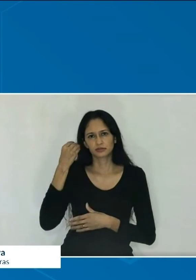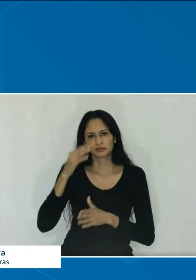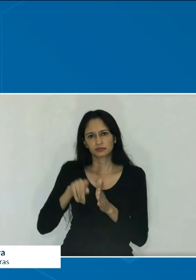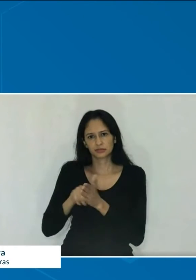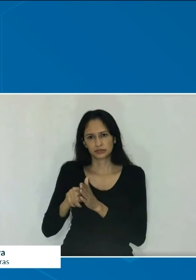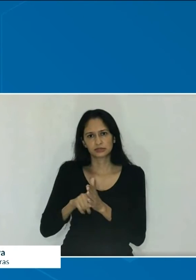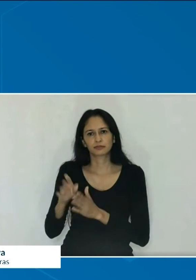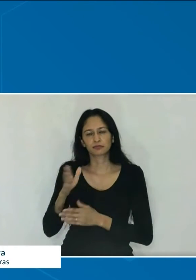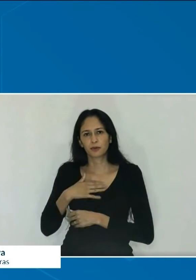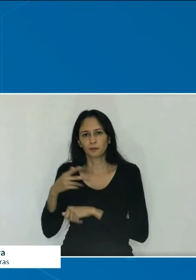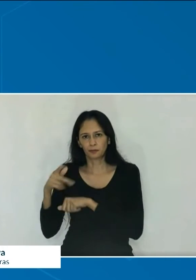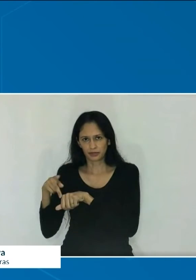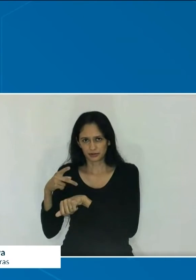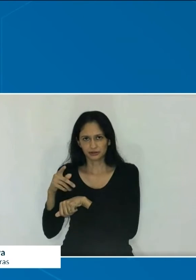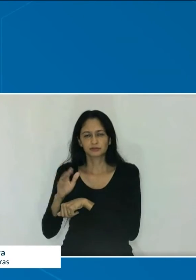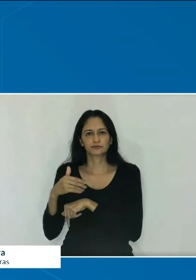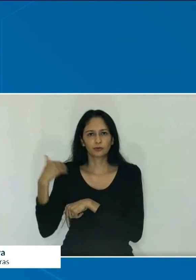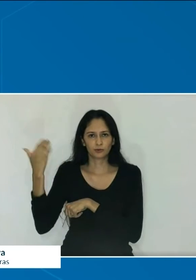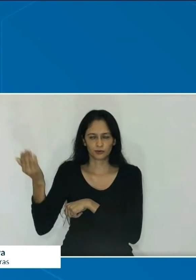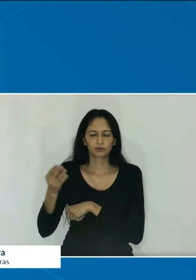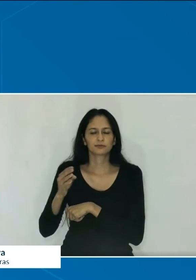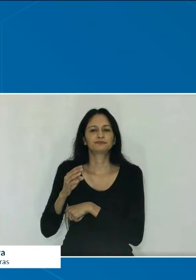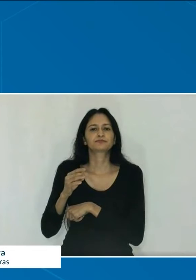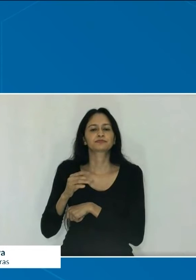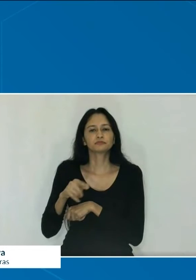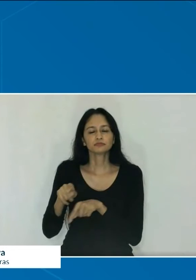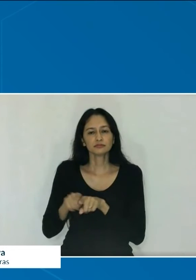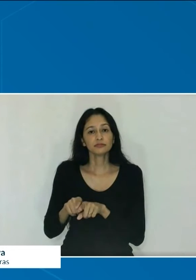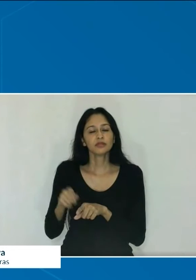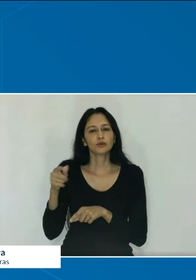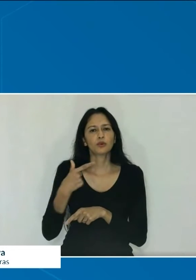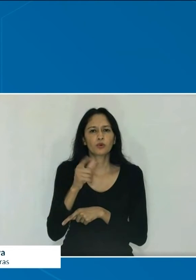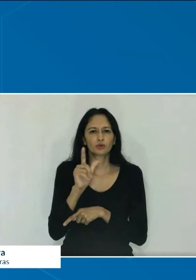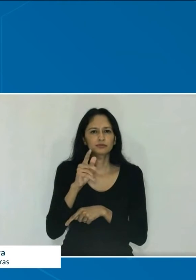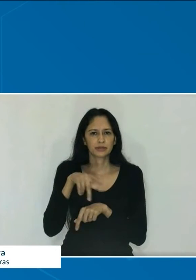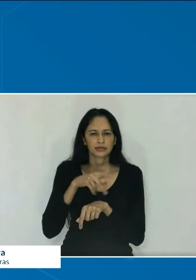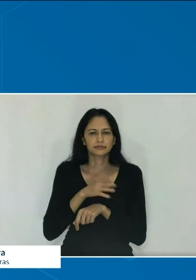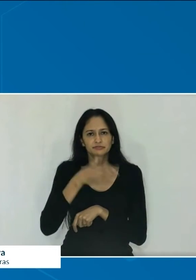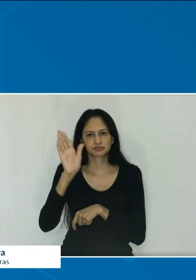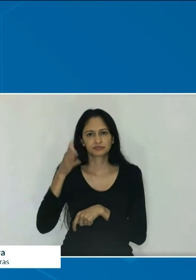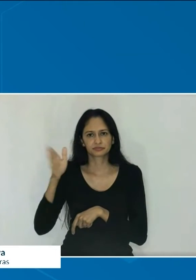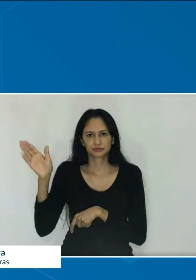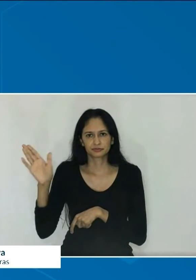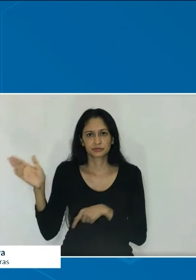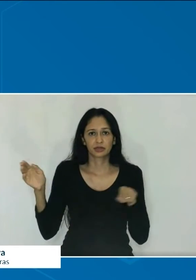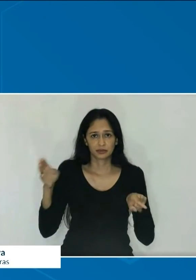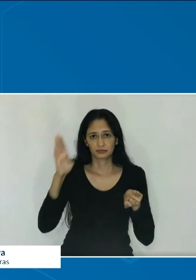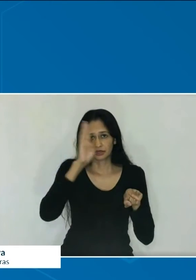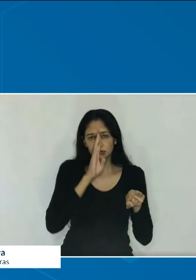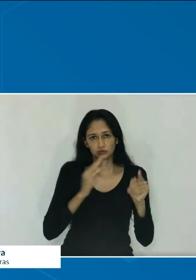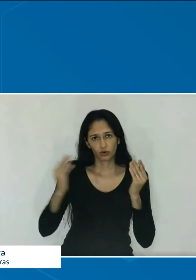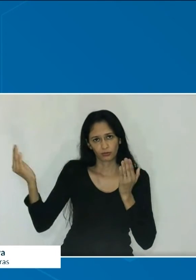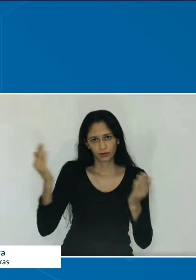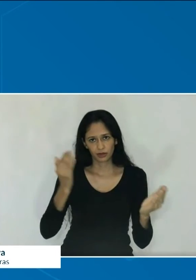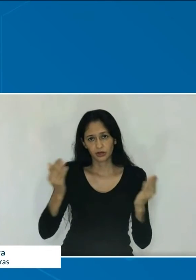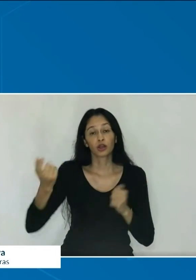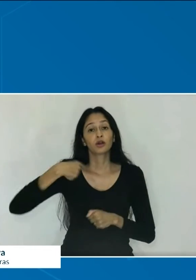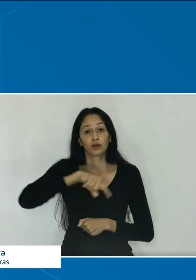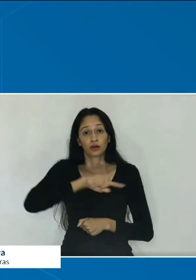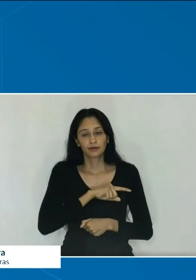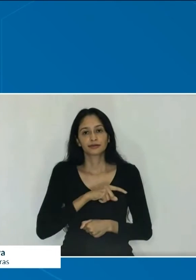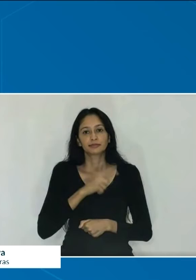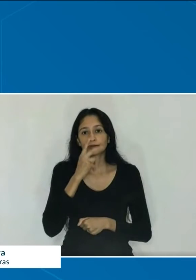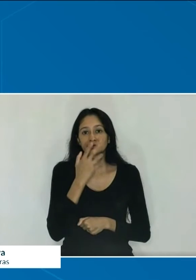meu país e o país do Brasil, né, e outros países que eu visitei, é que a gente acha e precisa e deseja muito que apareça